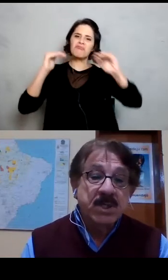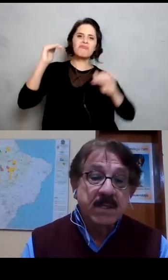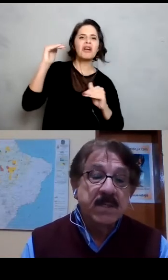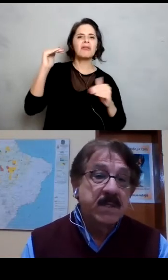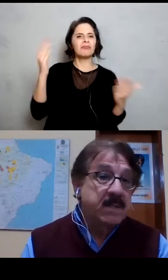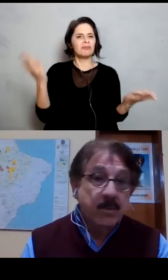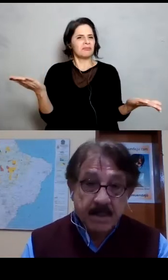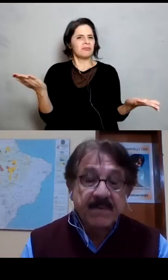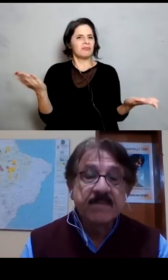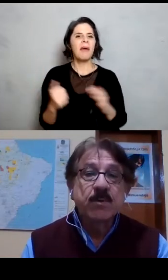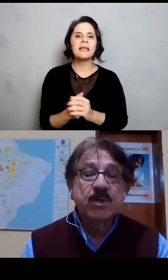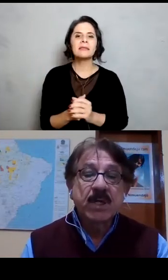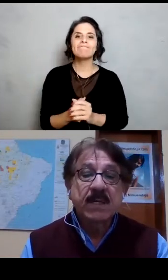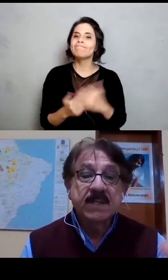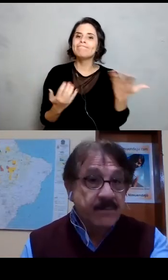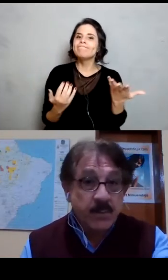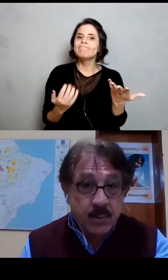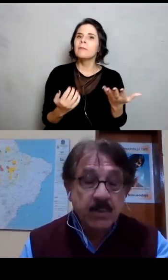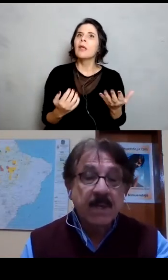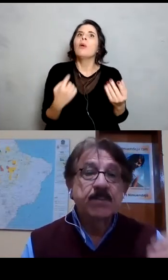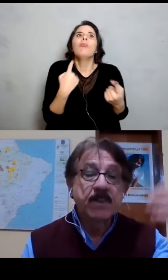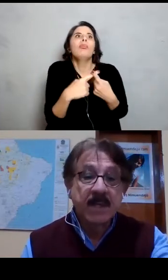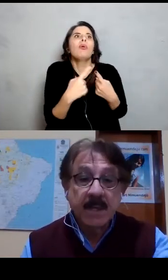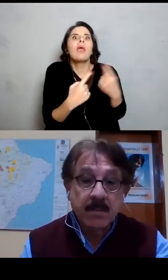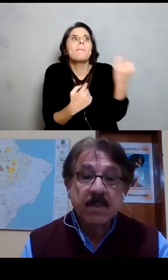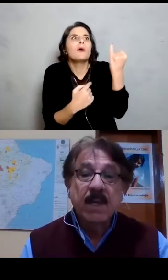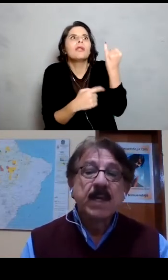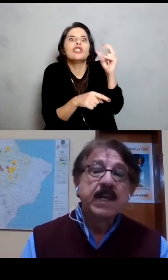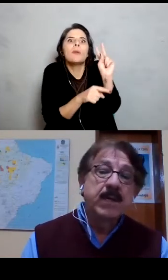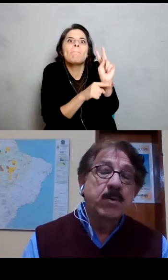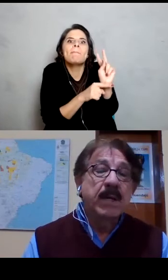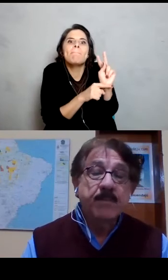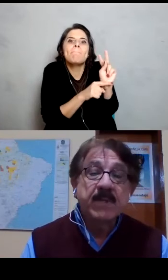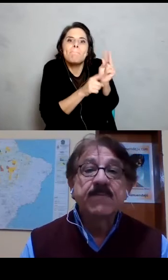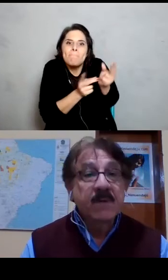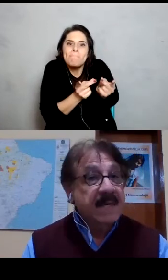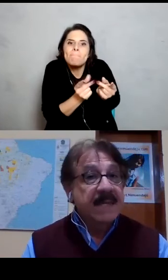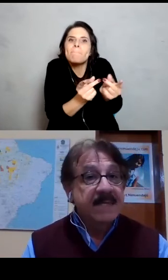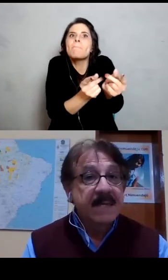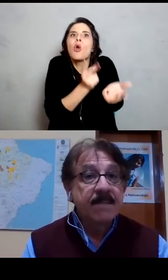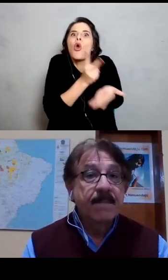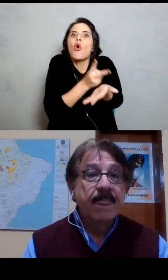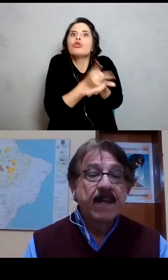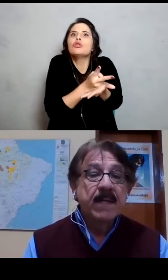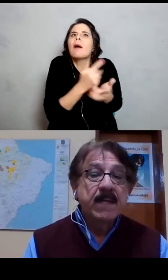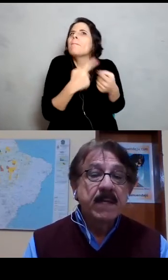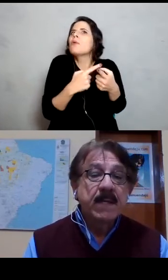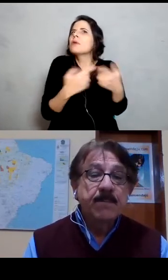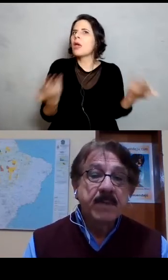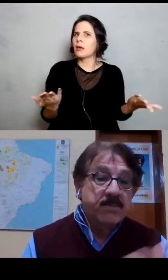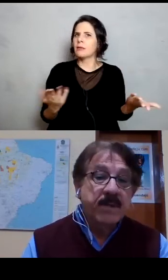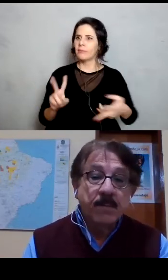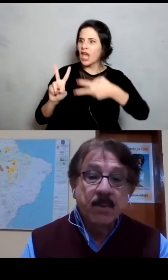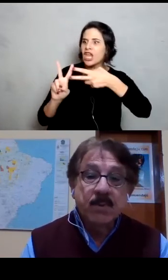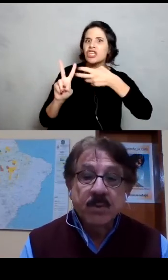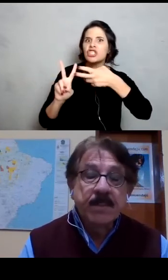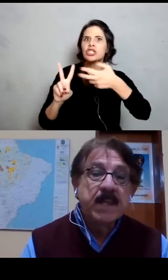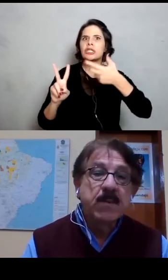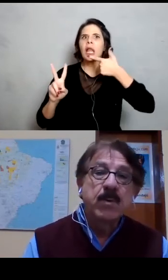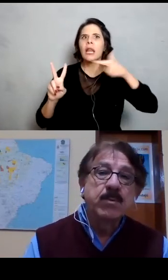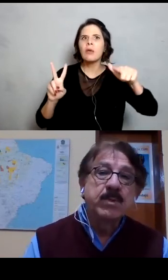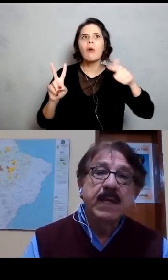línguas indígenas que sobrevivem hoje, elas têm futuro? Elas poderão? Como elas podem se fortalecer? E podemos falar um